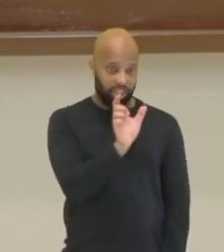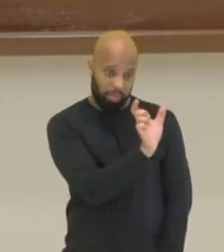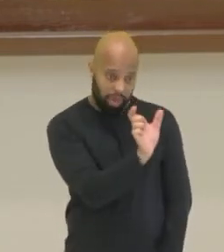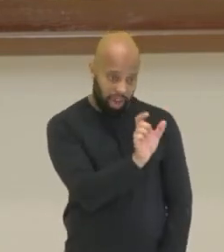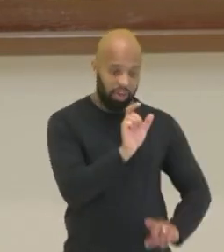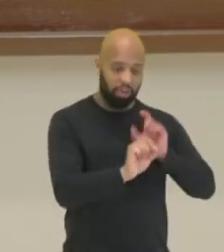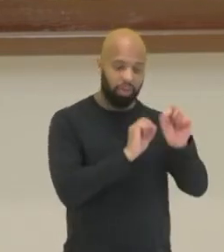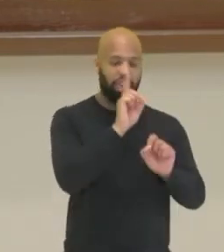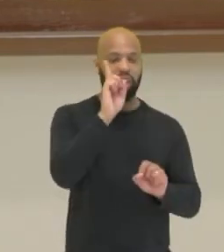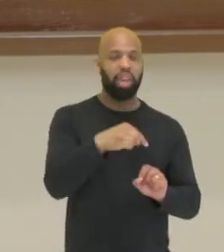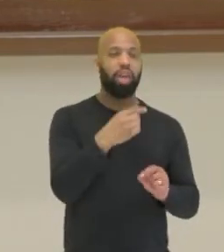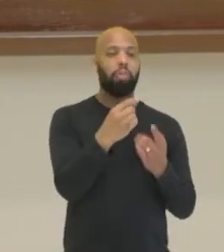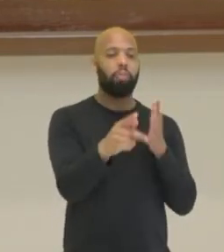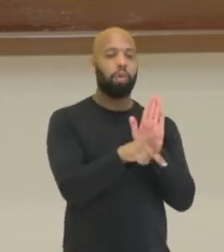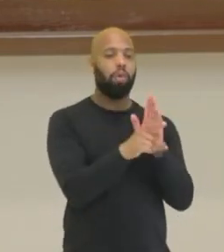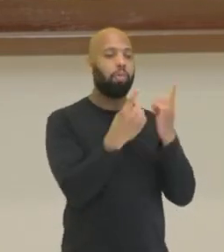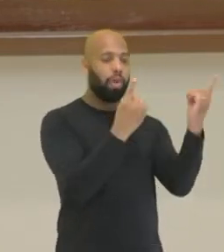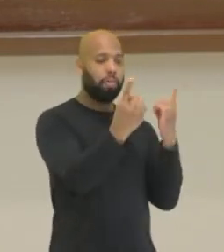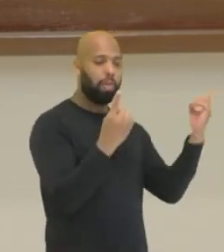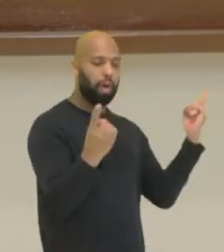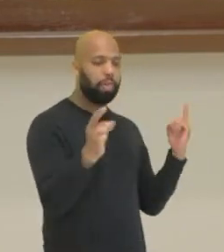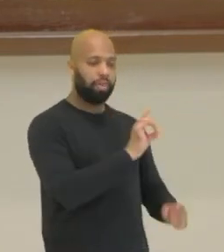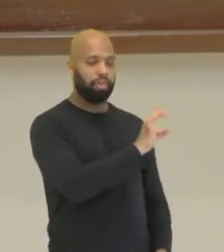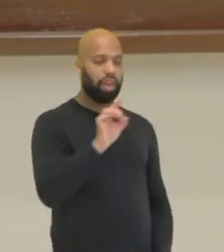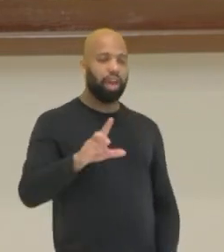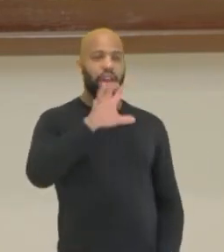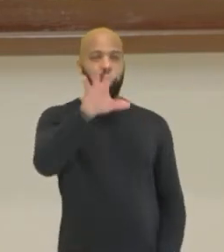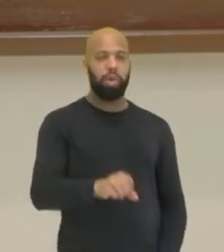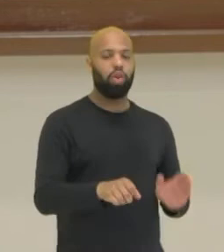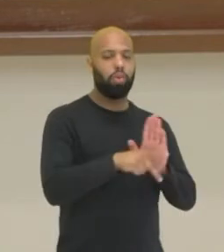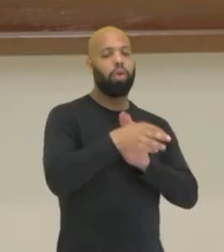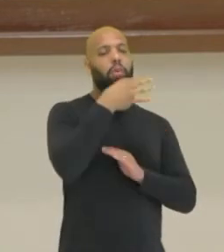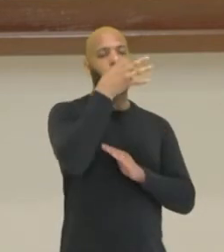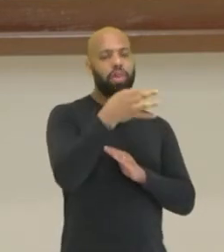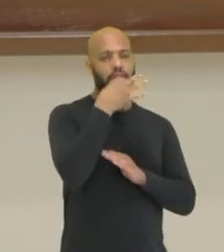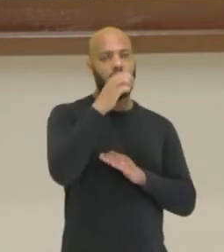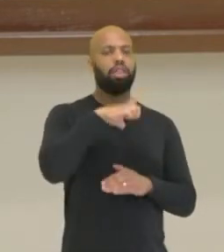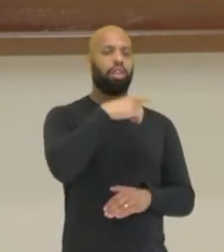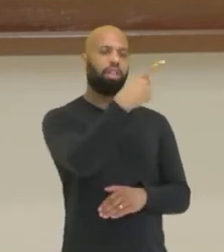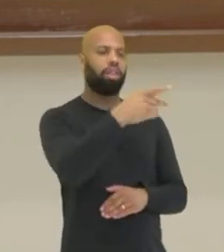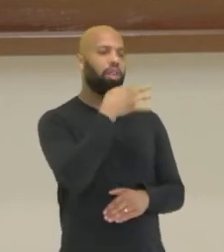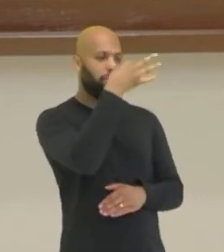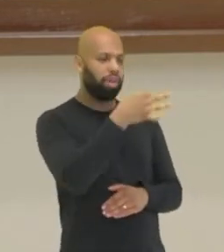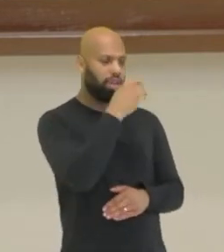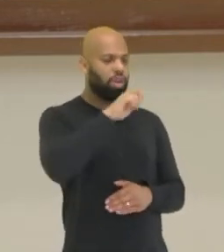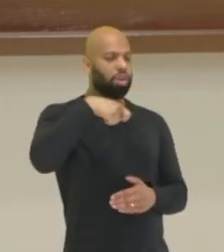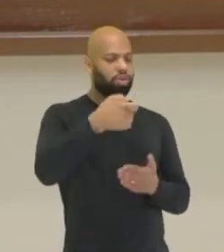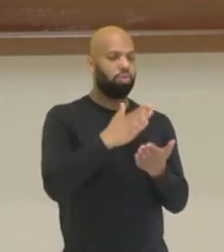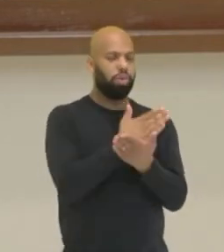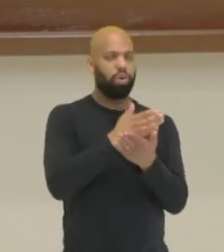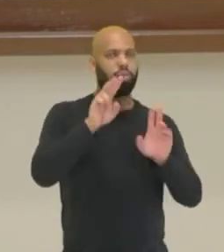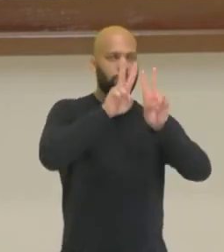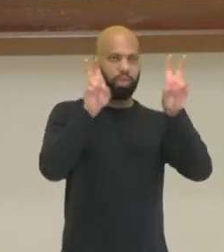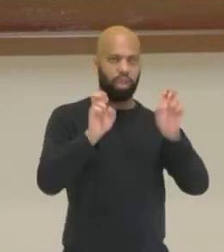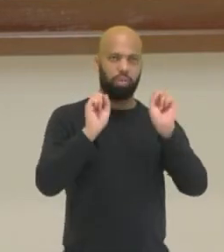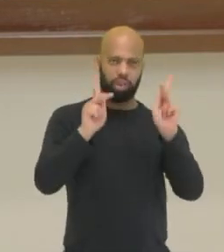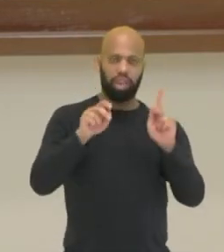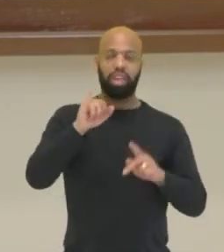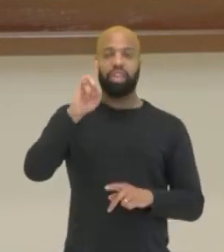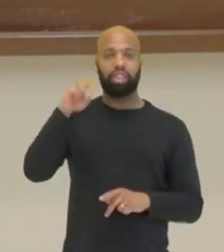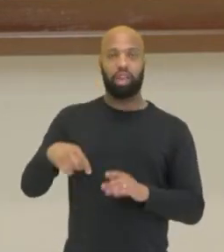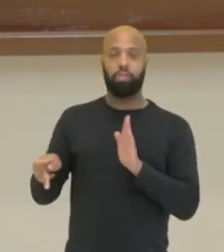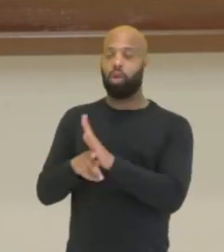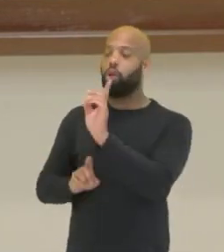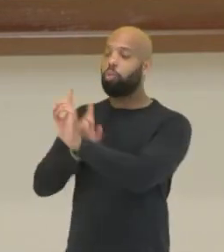subjetividade, é aquilo que está centrado no eu do sujeito, é o momento que ele exterioriza o que pensa, a opinião dele a respeito de um determinado assunto. Quando a linguagem